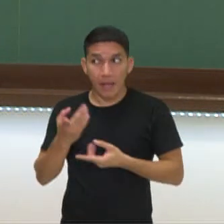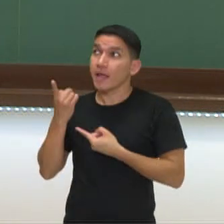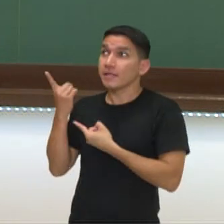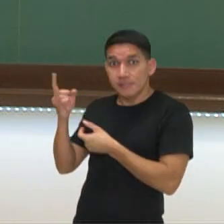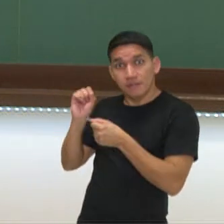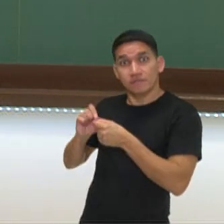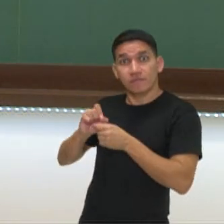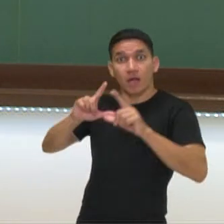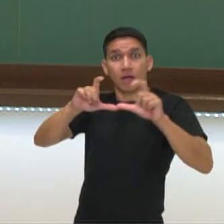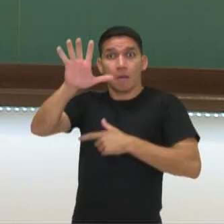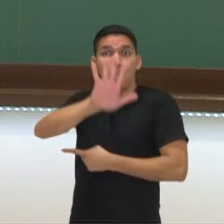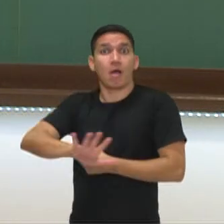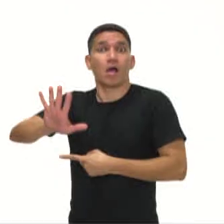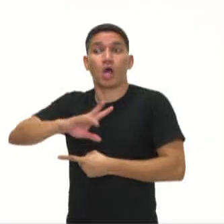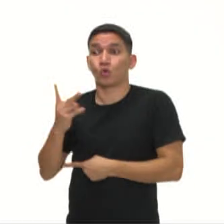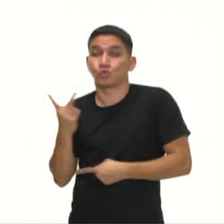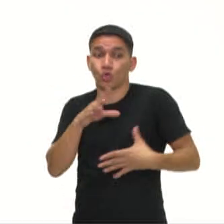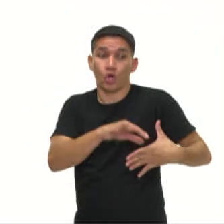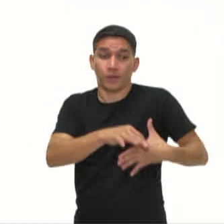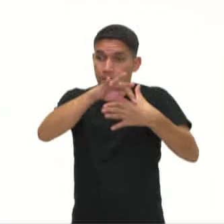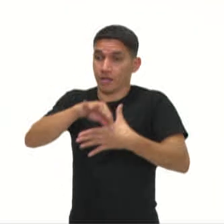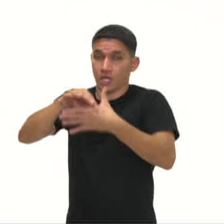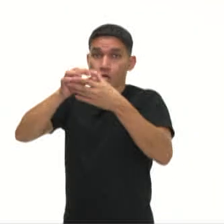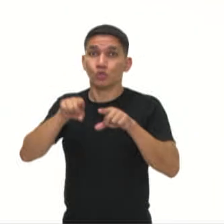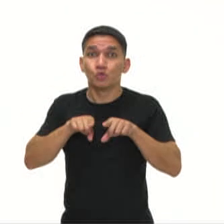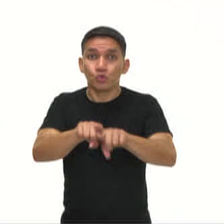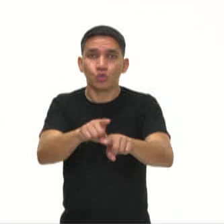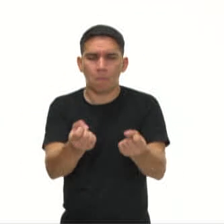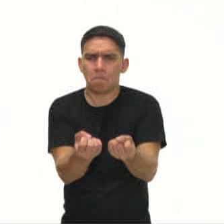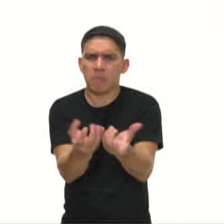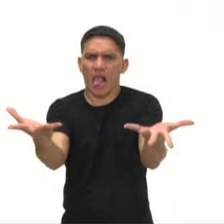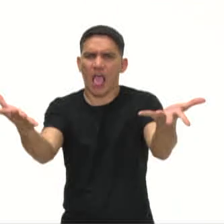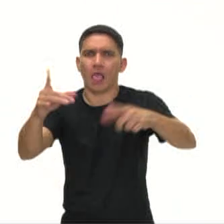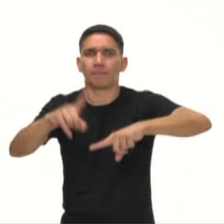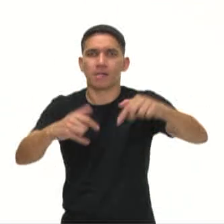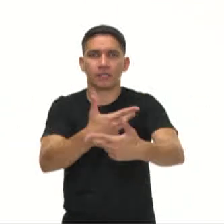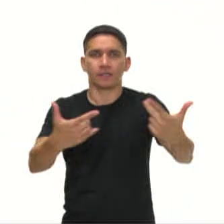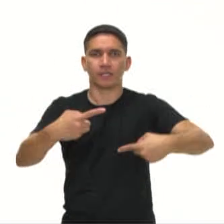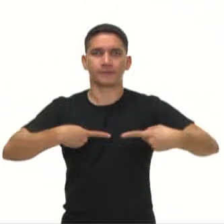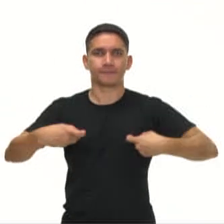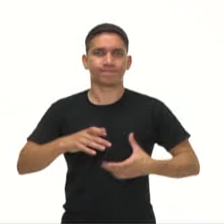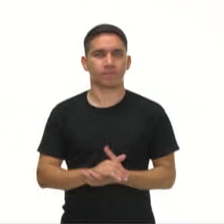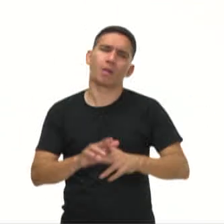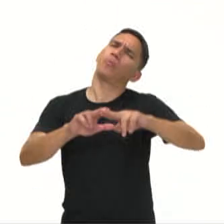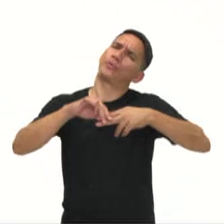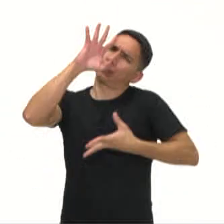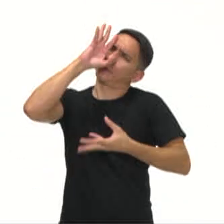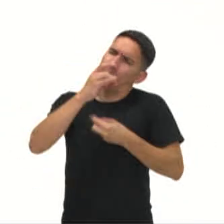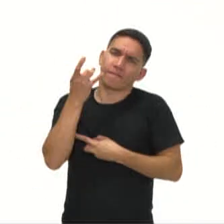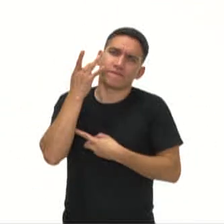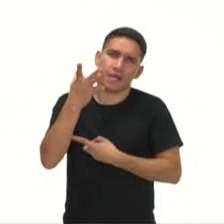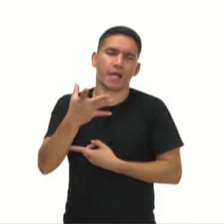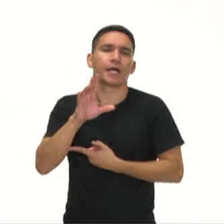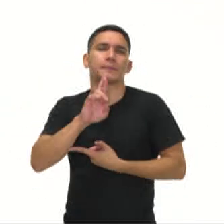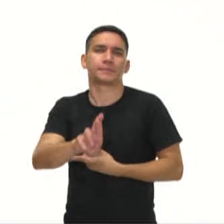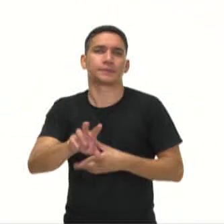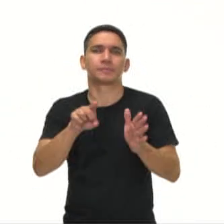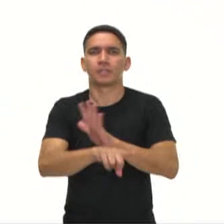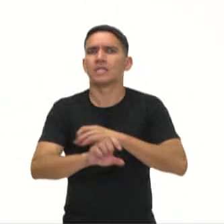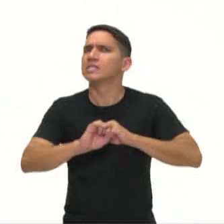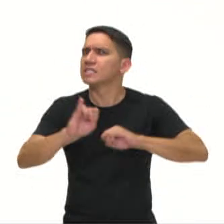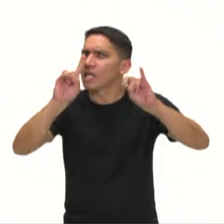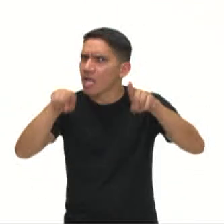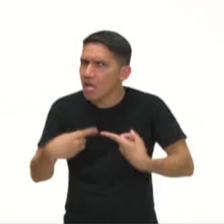acontecendo na cena, os dois líderes juntos espalhando equipamentos de guerra. Portanto, fica fácil responder a pergunta. Se eles estão